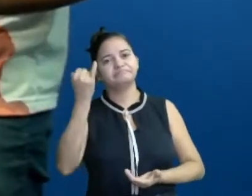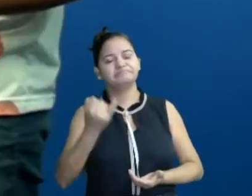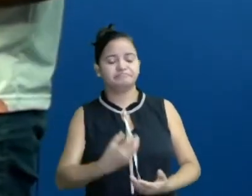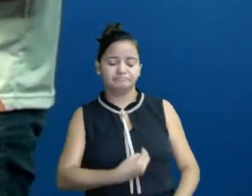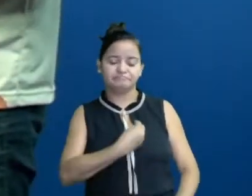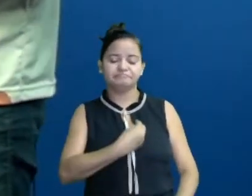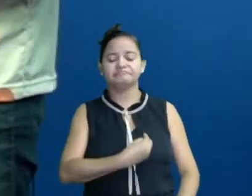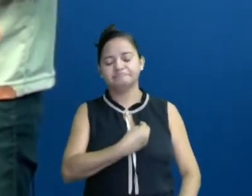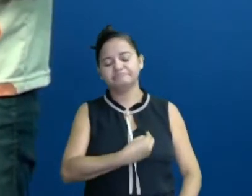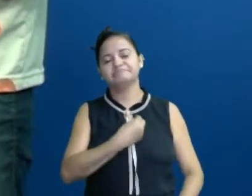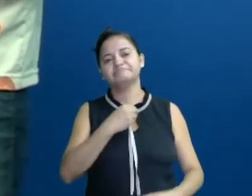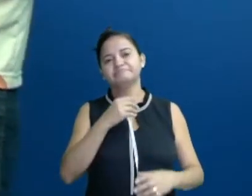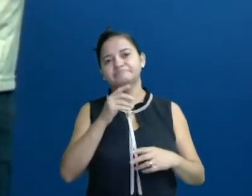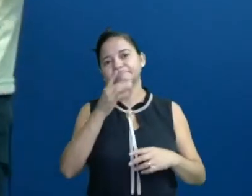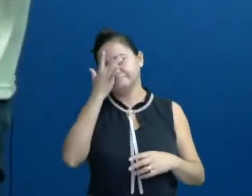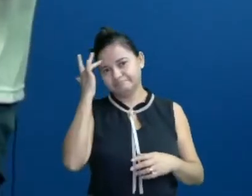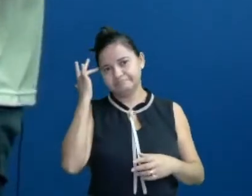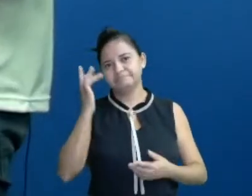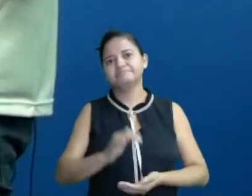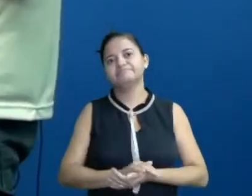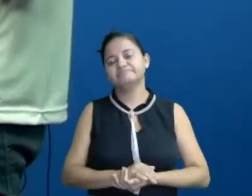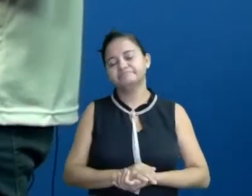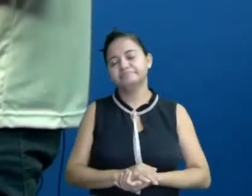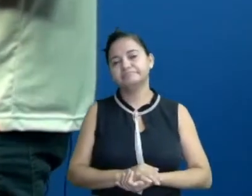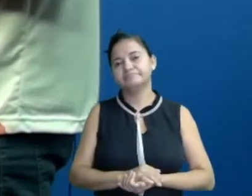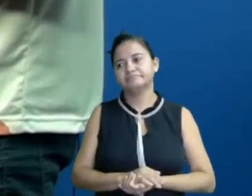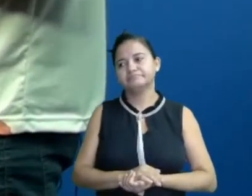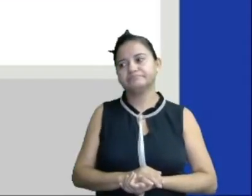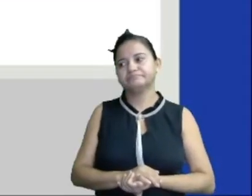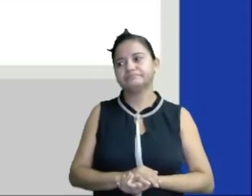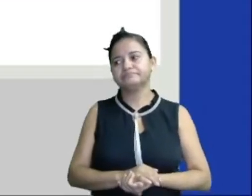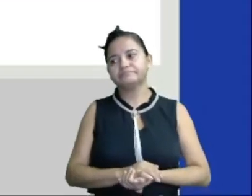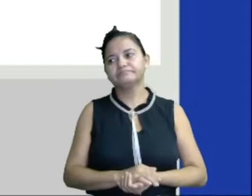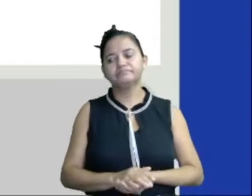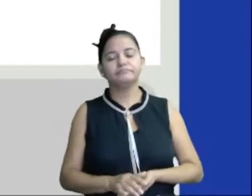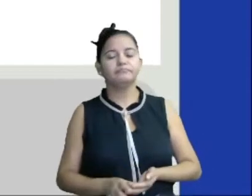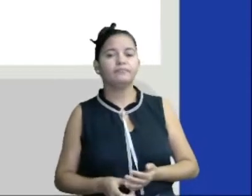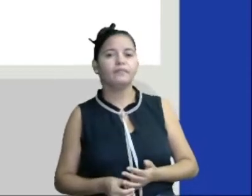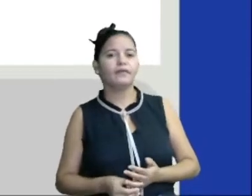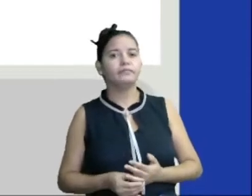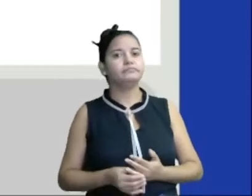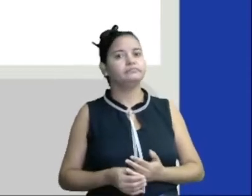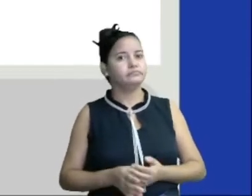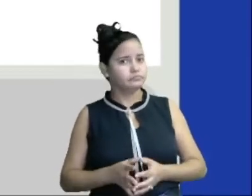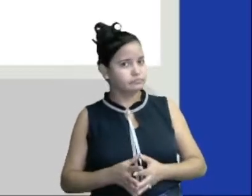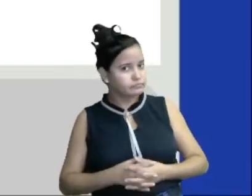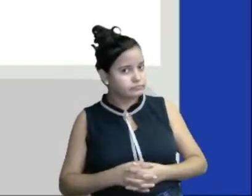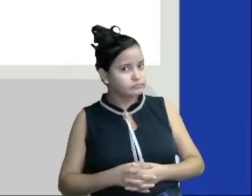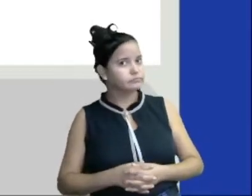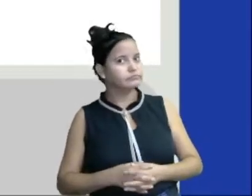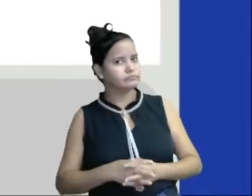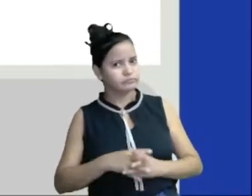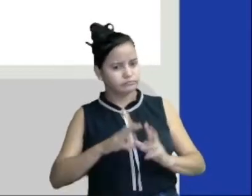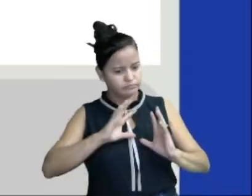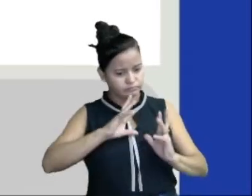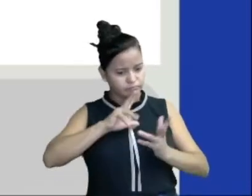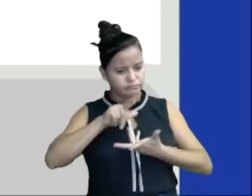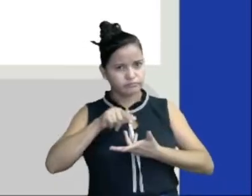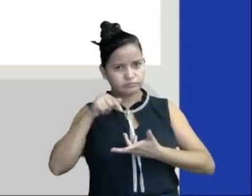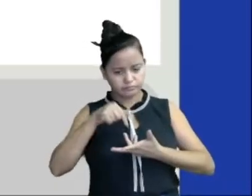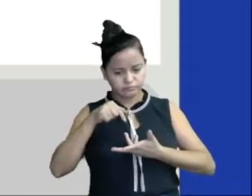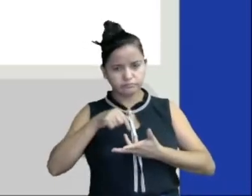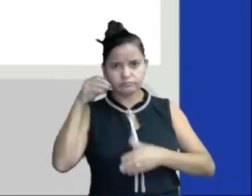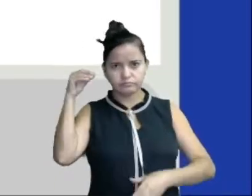dessas populações. O solo, obviamente, ele também possui uma estrutura, tá